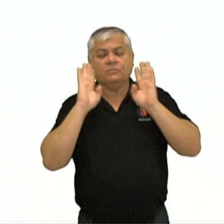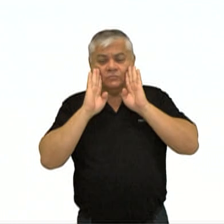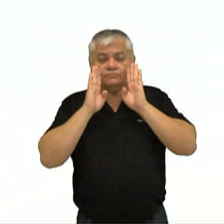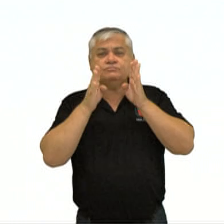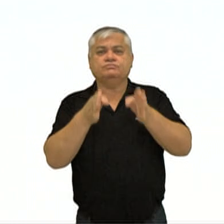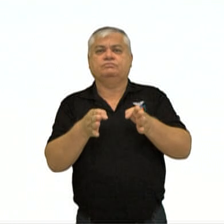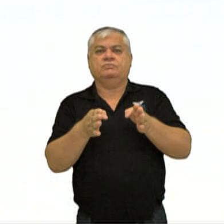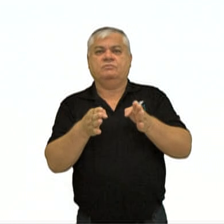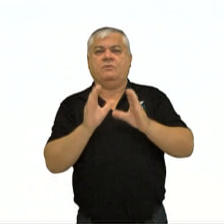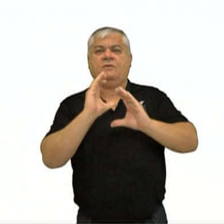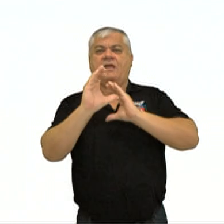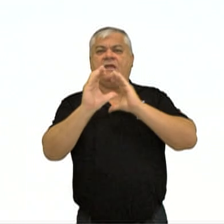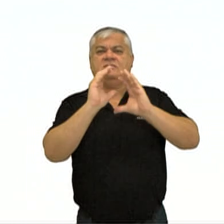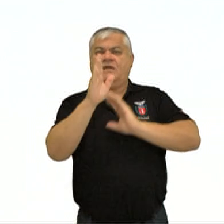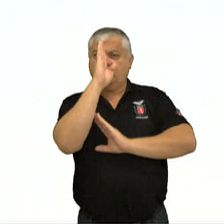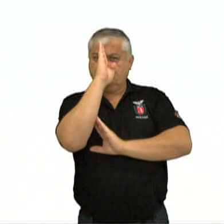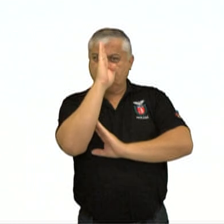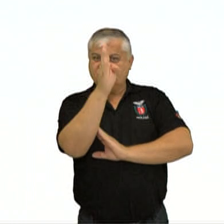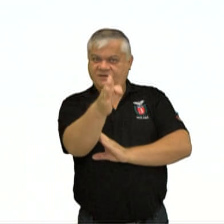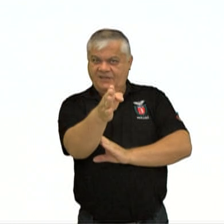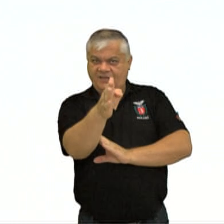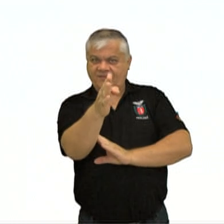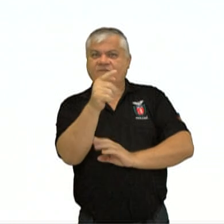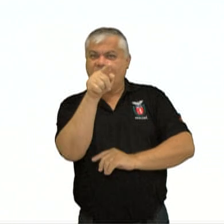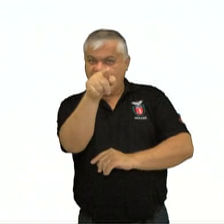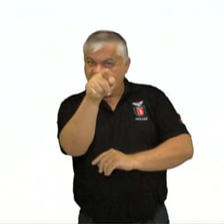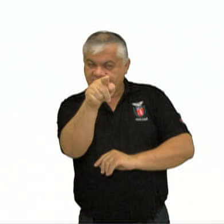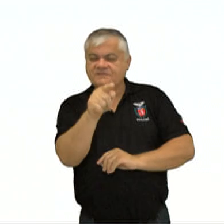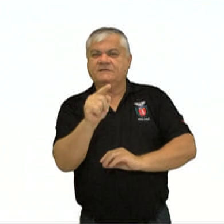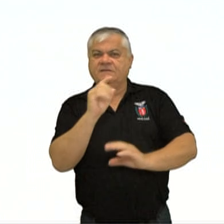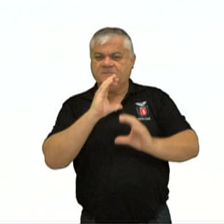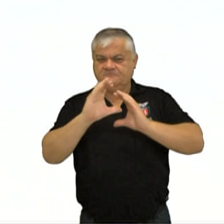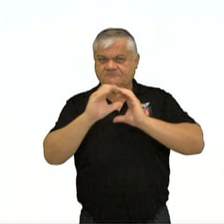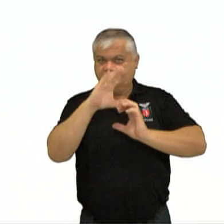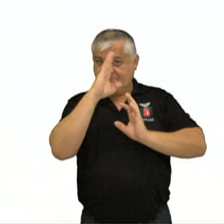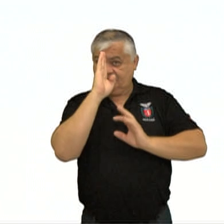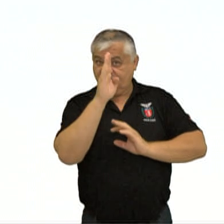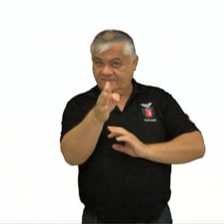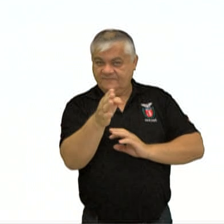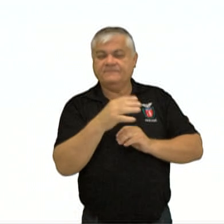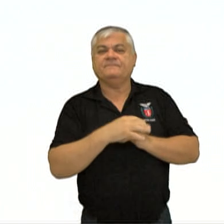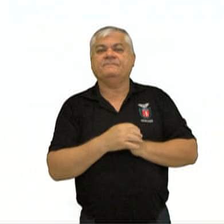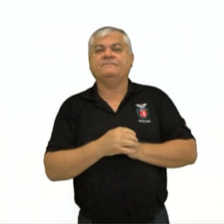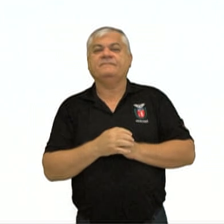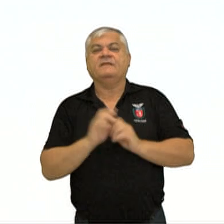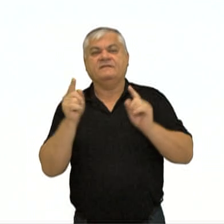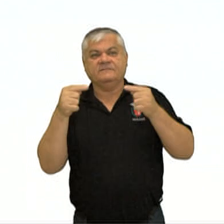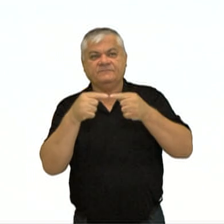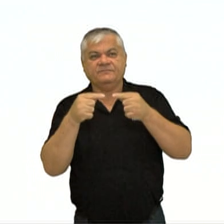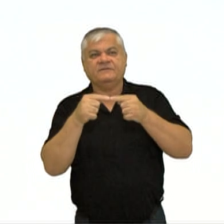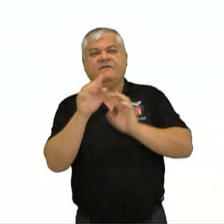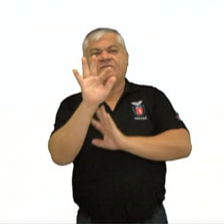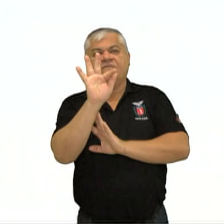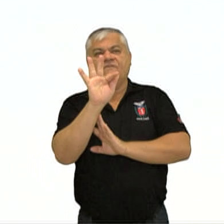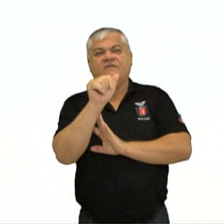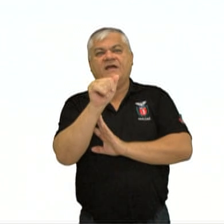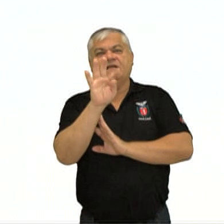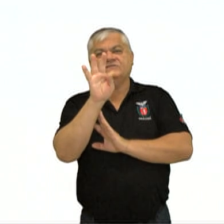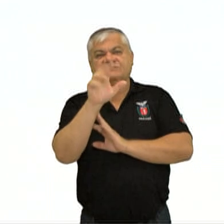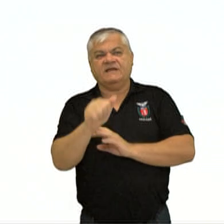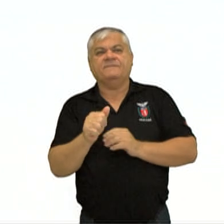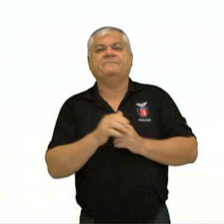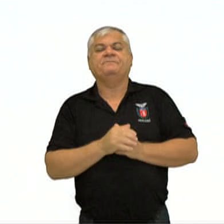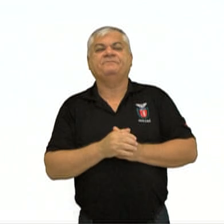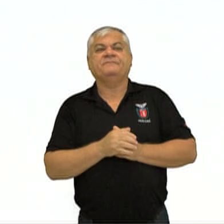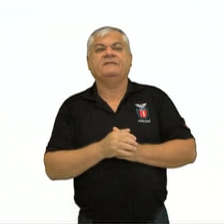no canal para manter essa conversa aberta com vocês. Então, eu tenho a função fática. Quando eu